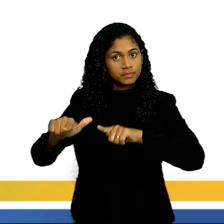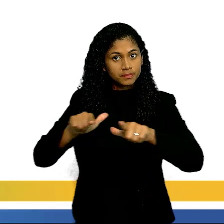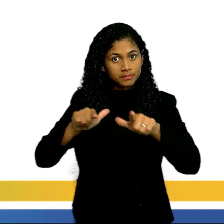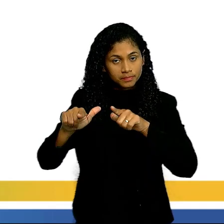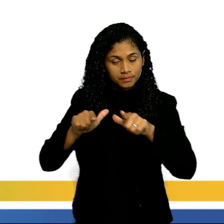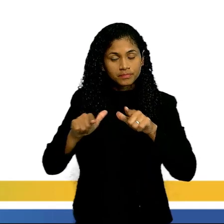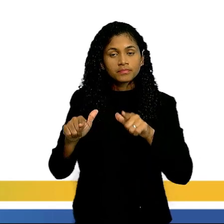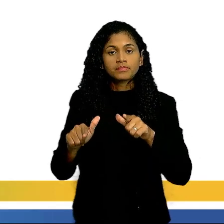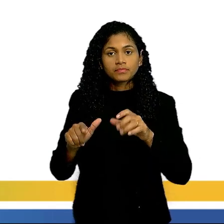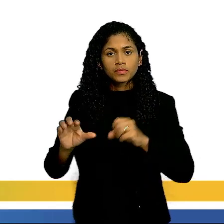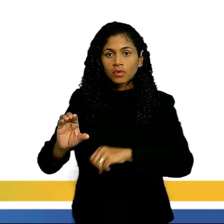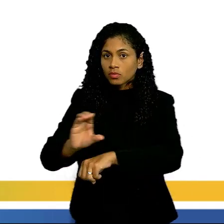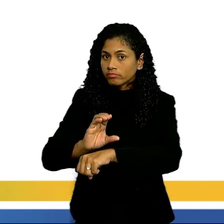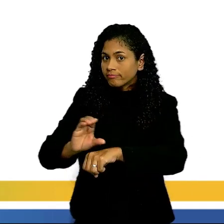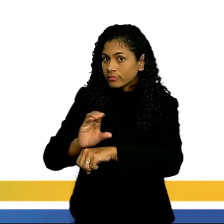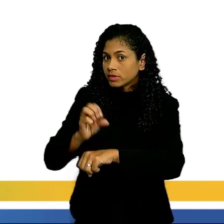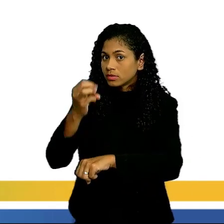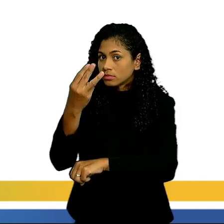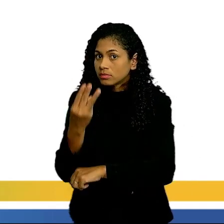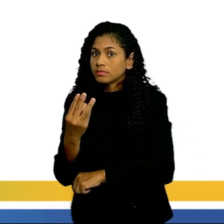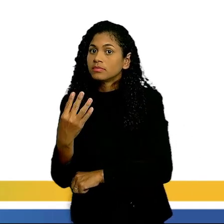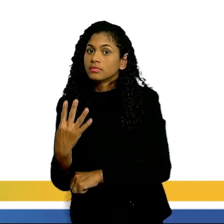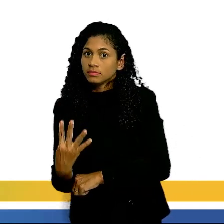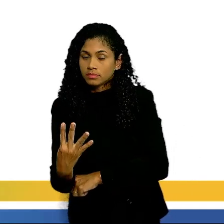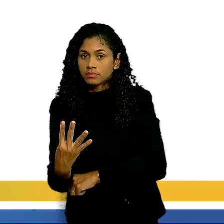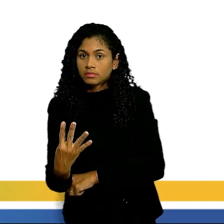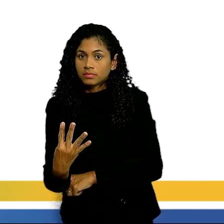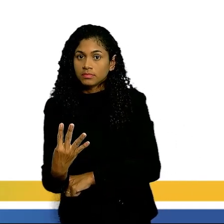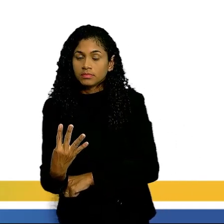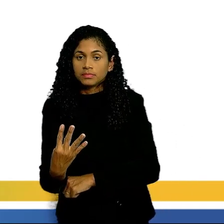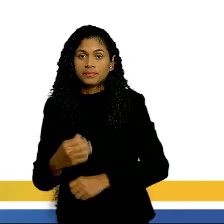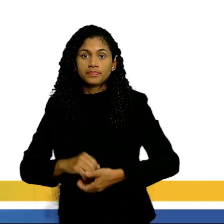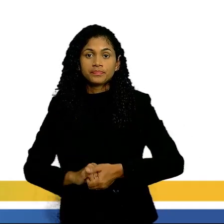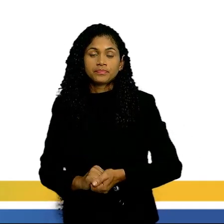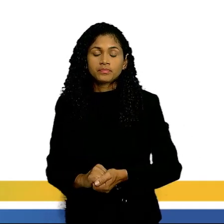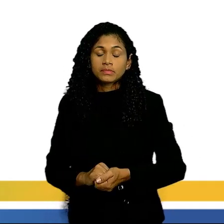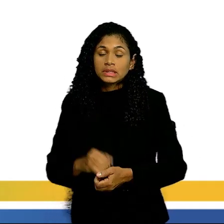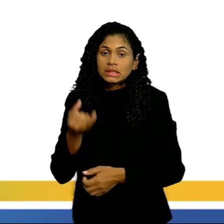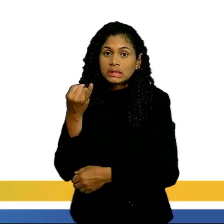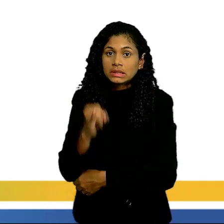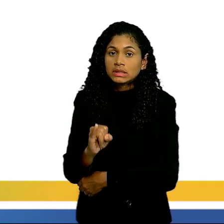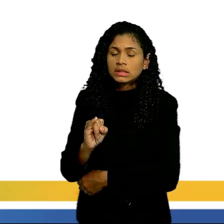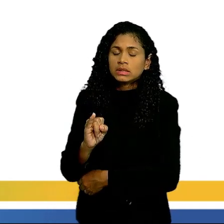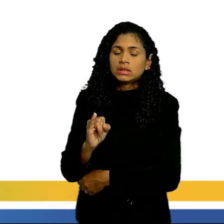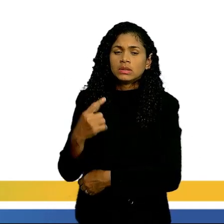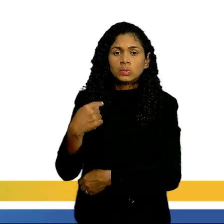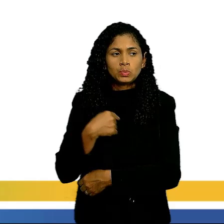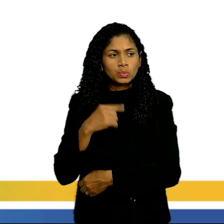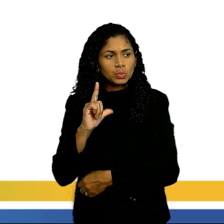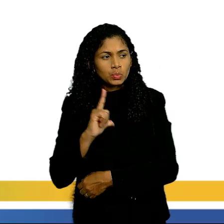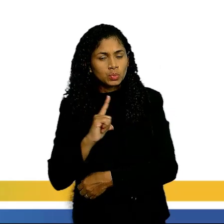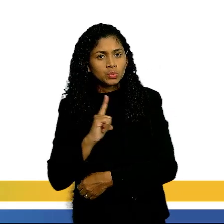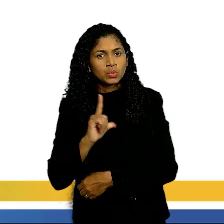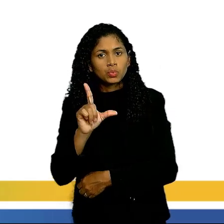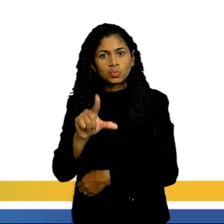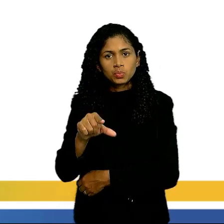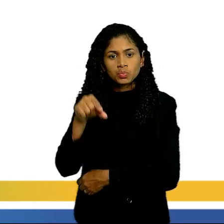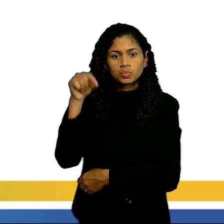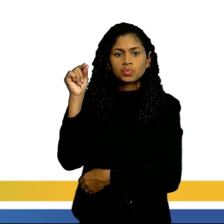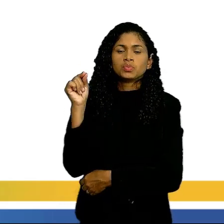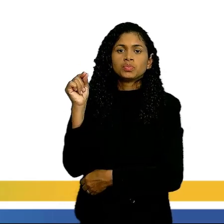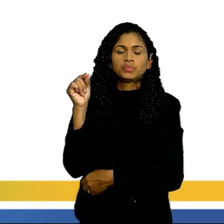na Constituição de 34. Logo, minha gente, se eu tenho uma